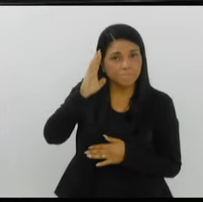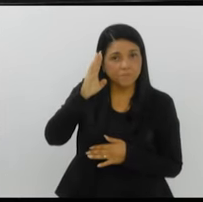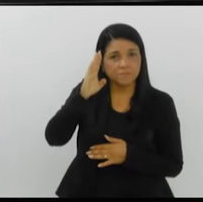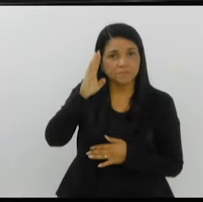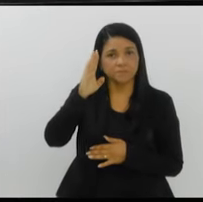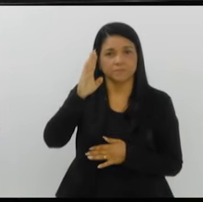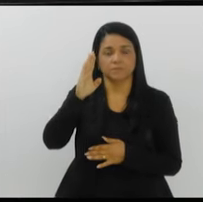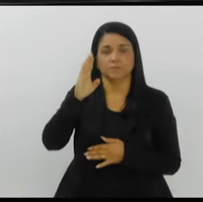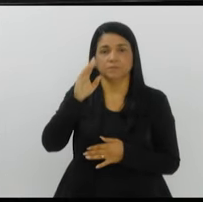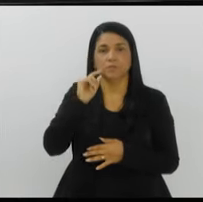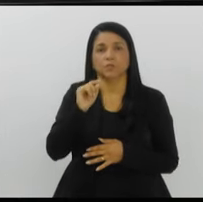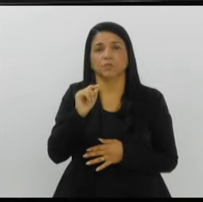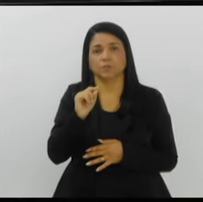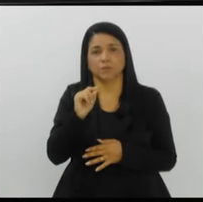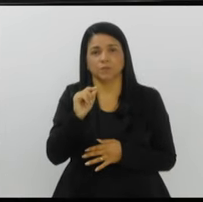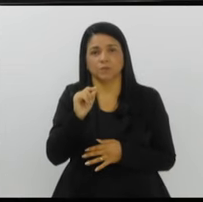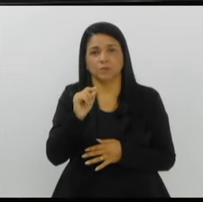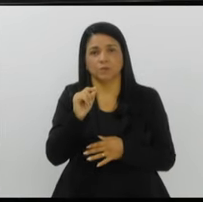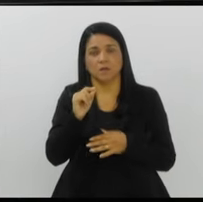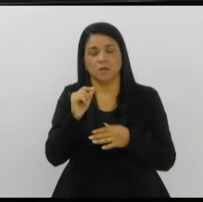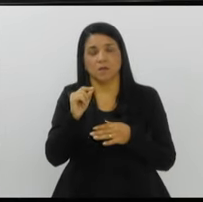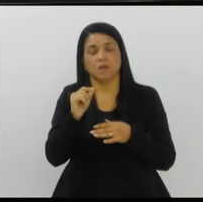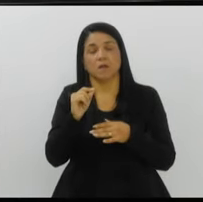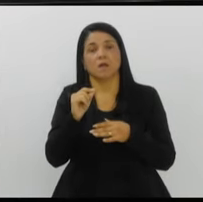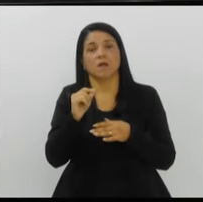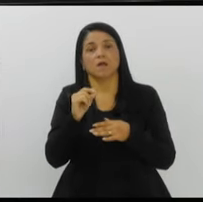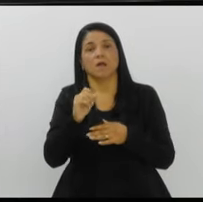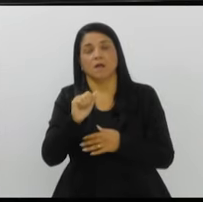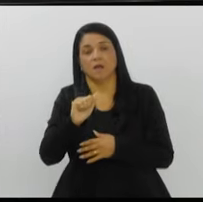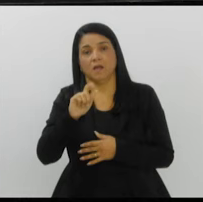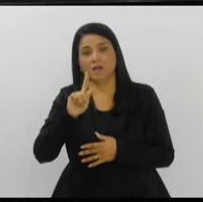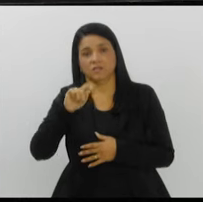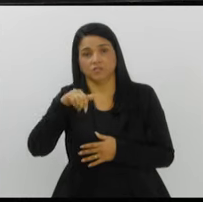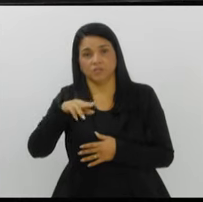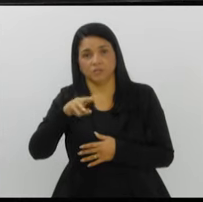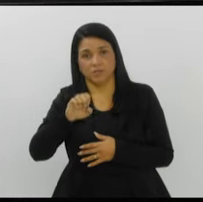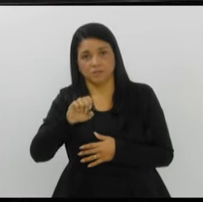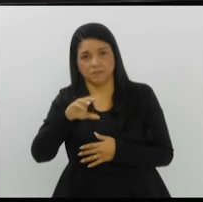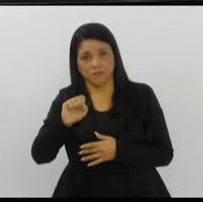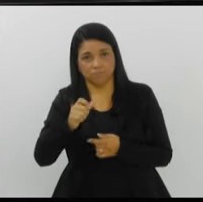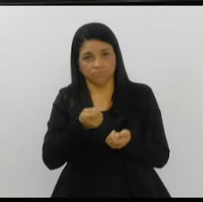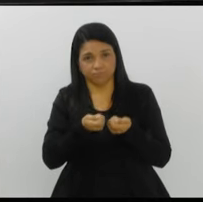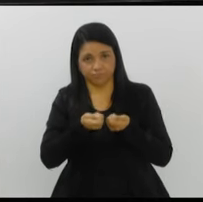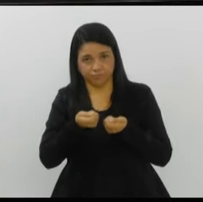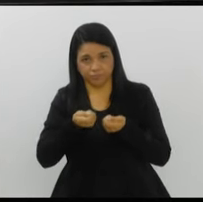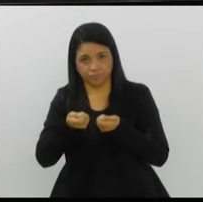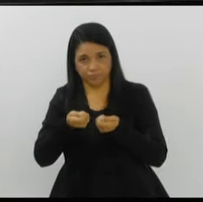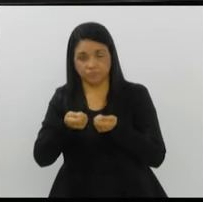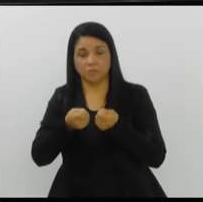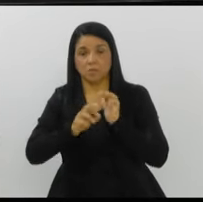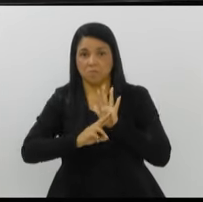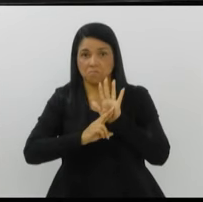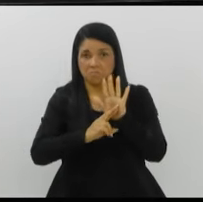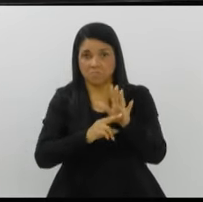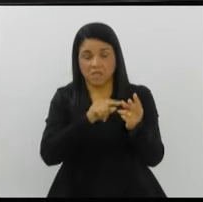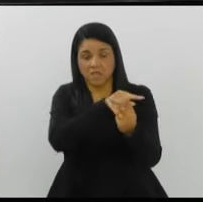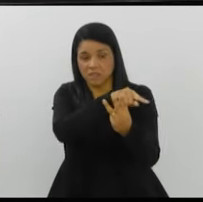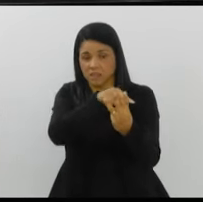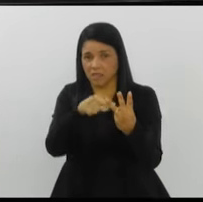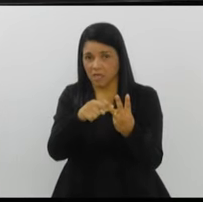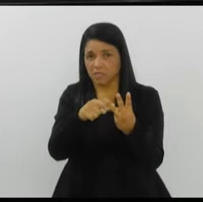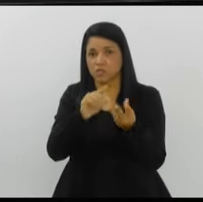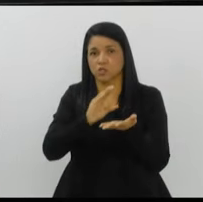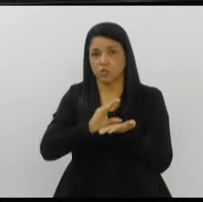dando à agência reguladora, que se fez presente com 3